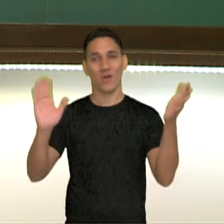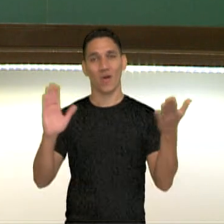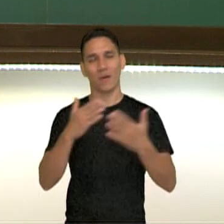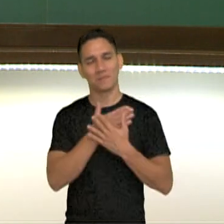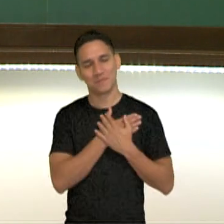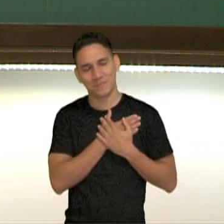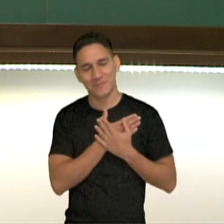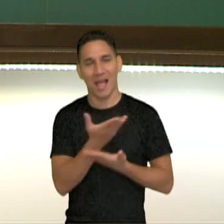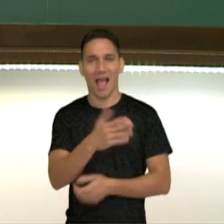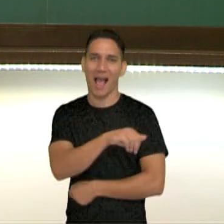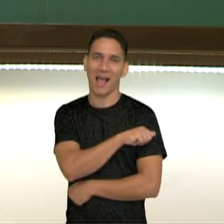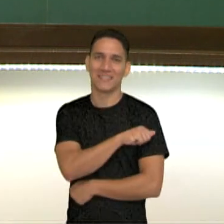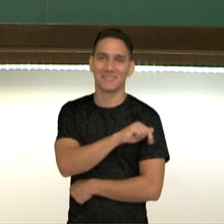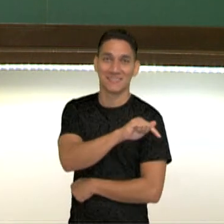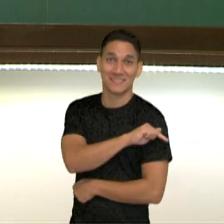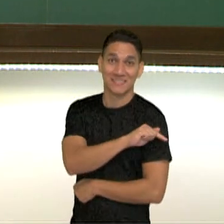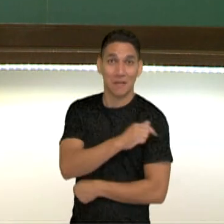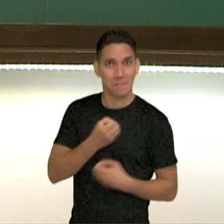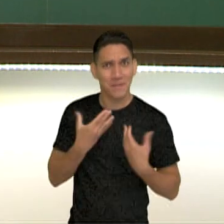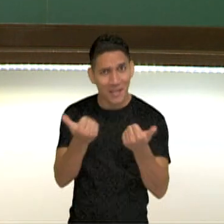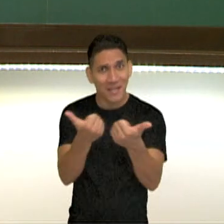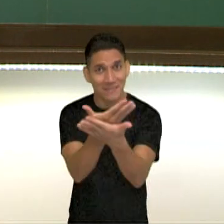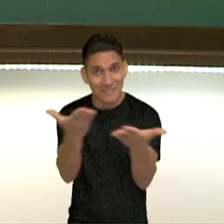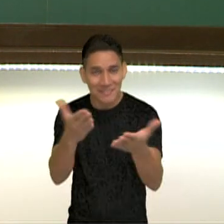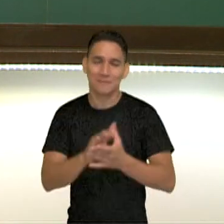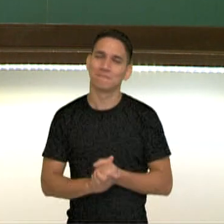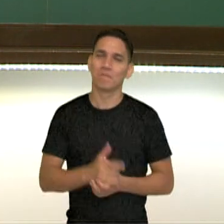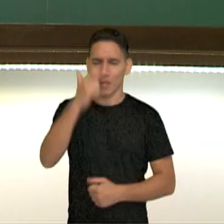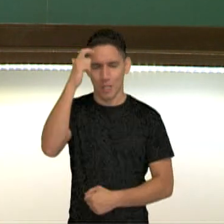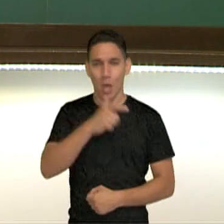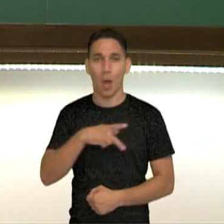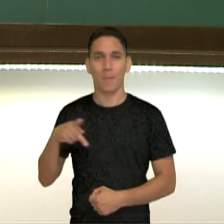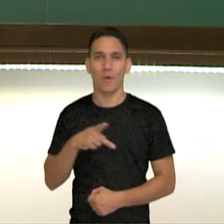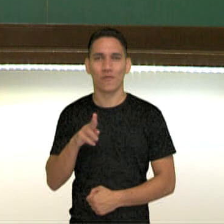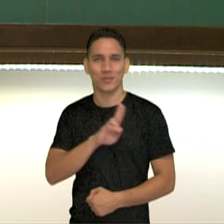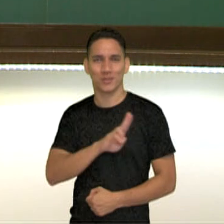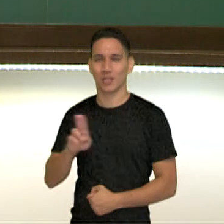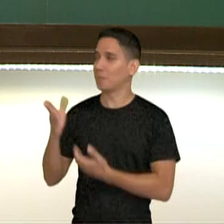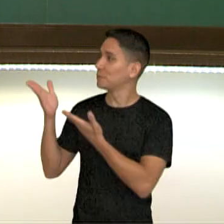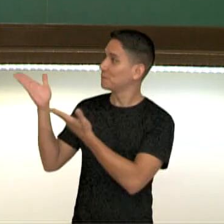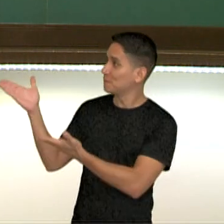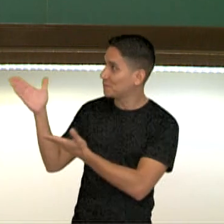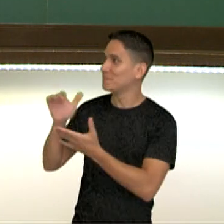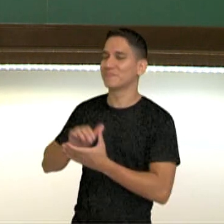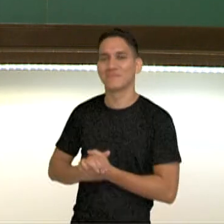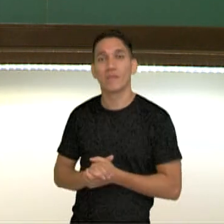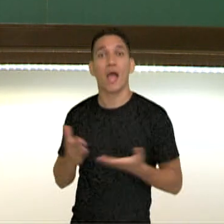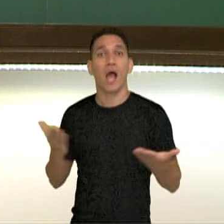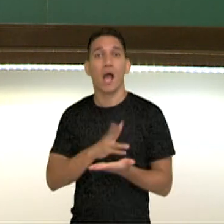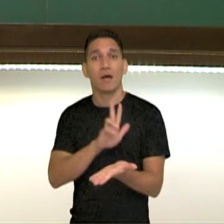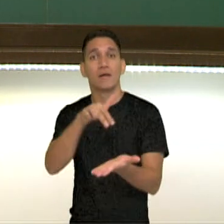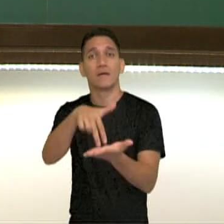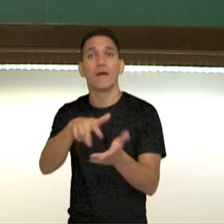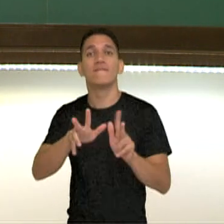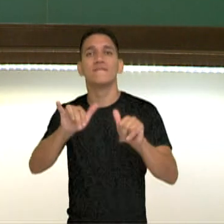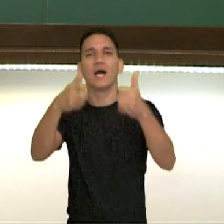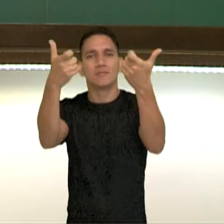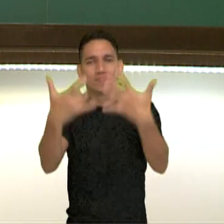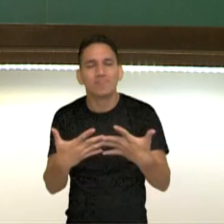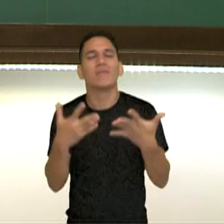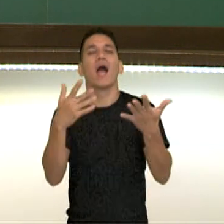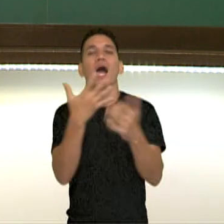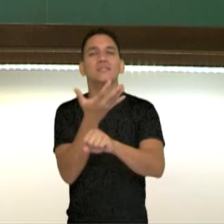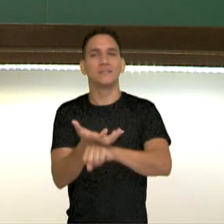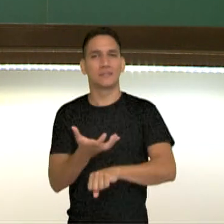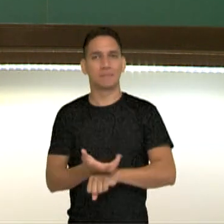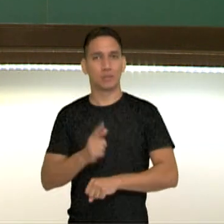Olá, meus queridos alunos do sétimo ano, tudo bem com vocês? Eu sou a professora Gorete Wozniak, estamos aqui para uma aula de geografia e